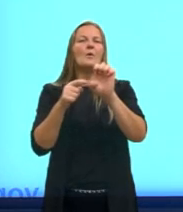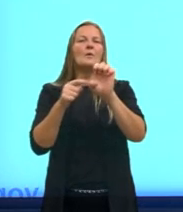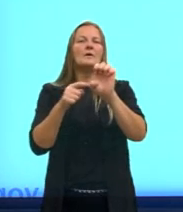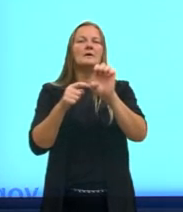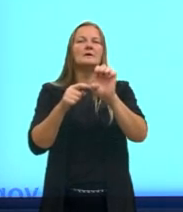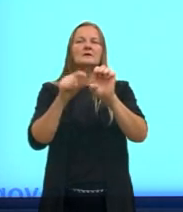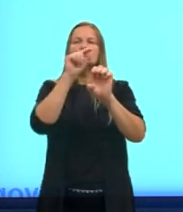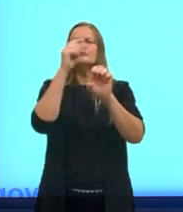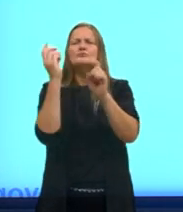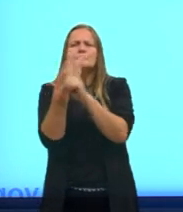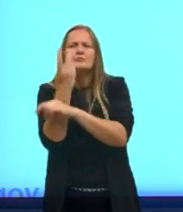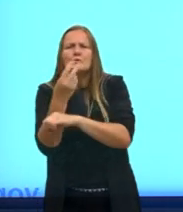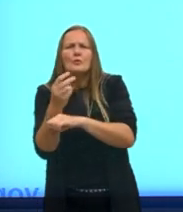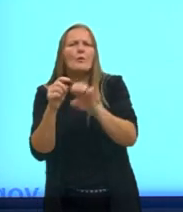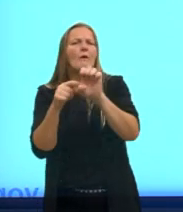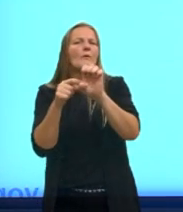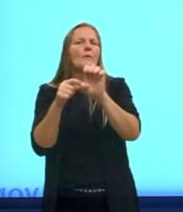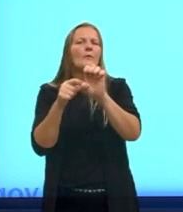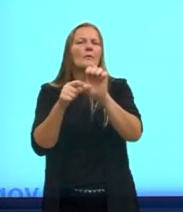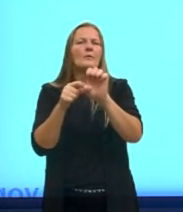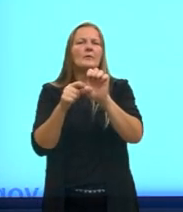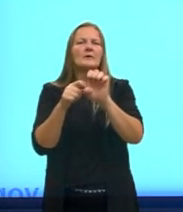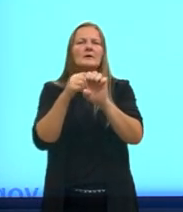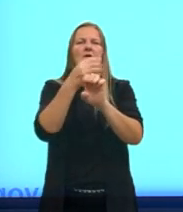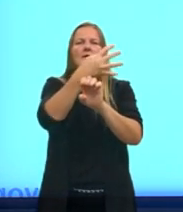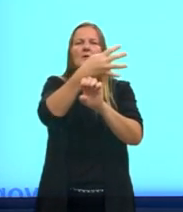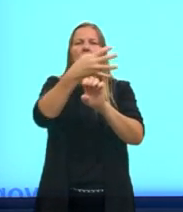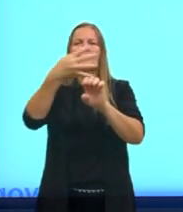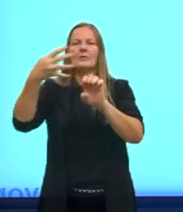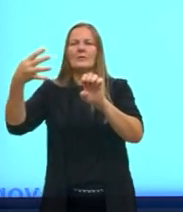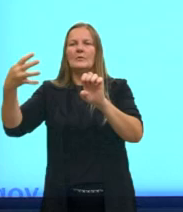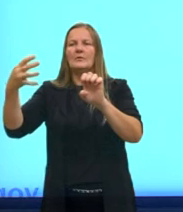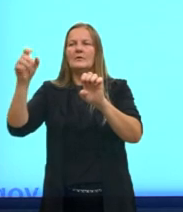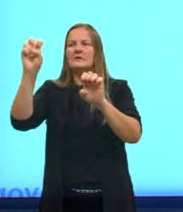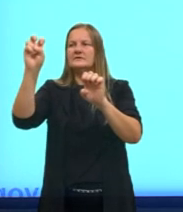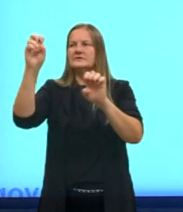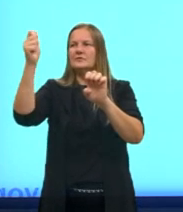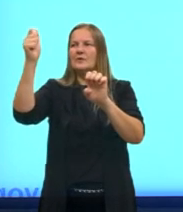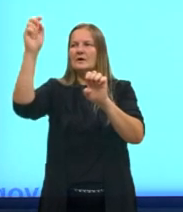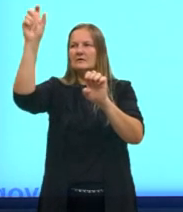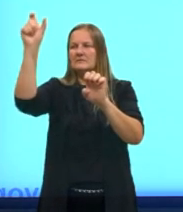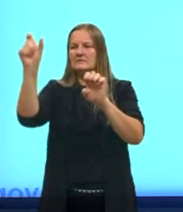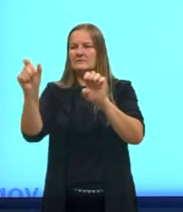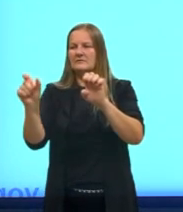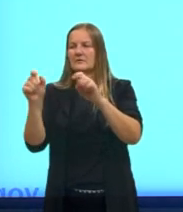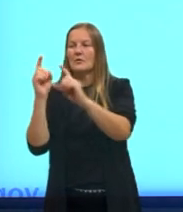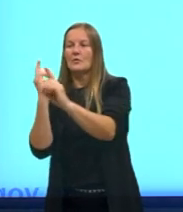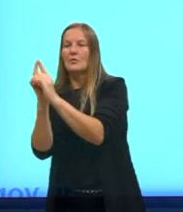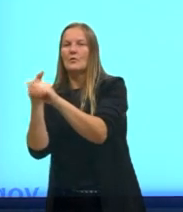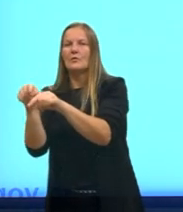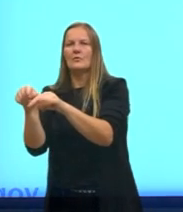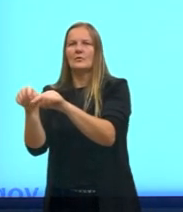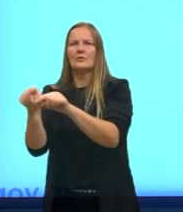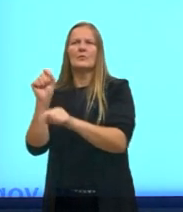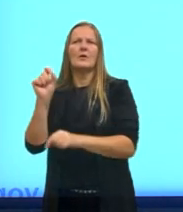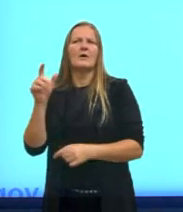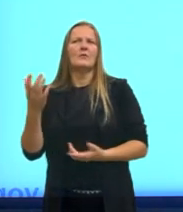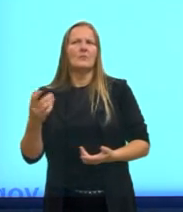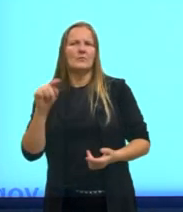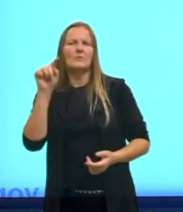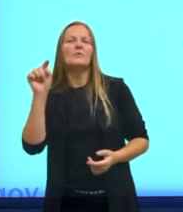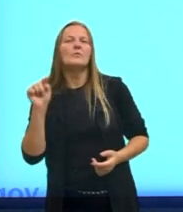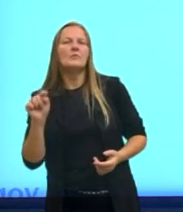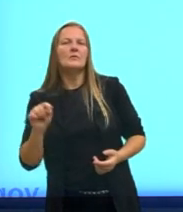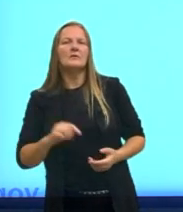no período 4 a 1 2 3 4 15 a vamos conferir se realmente é esse